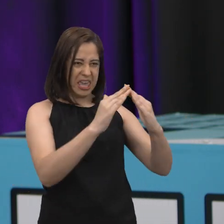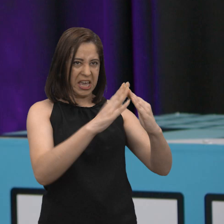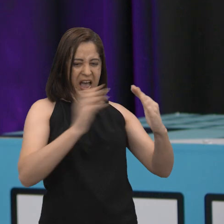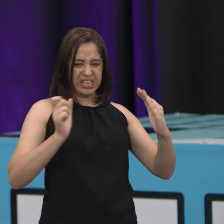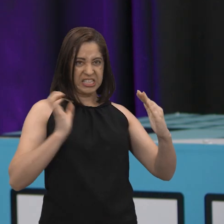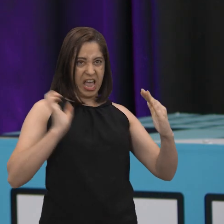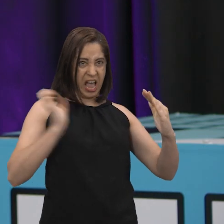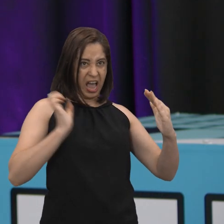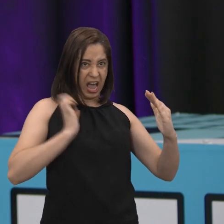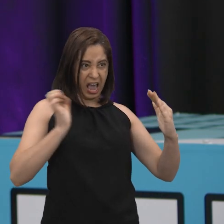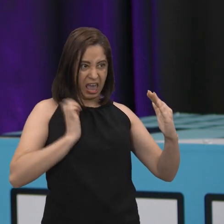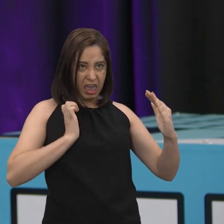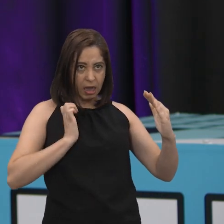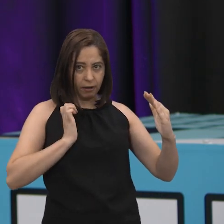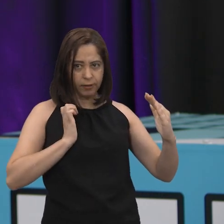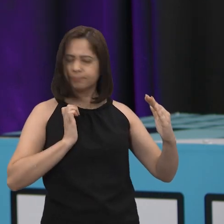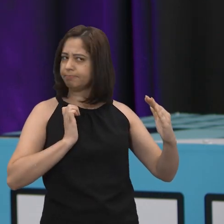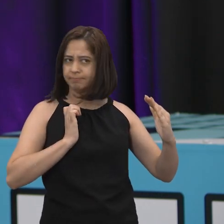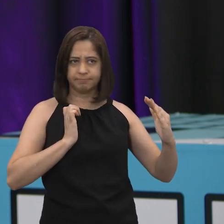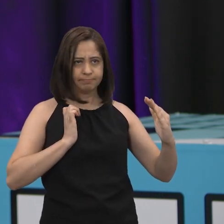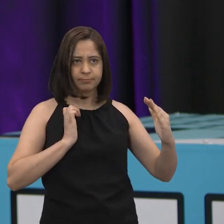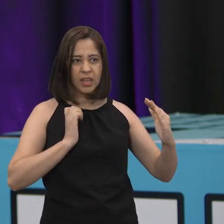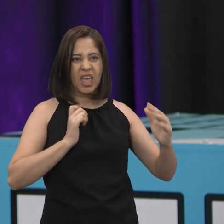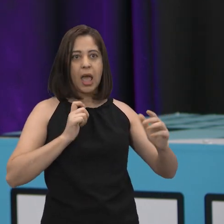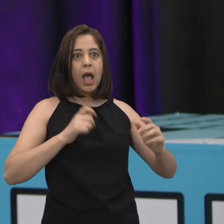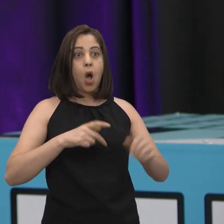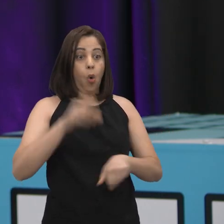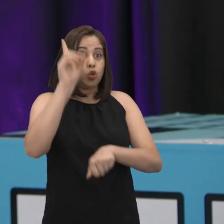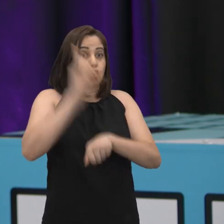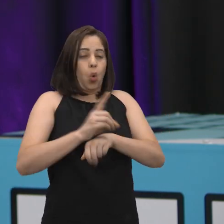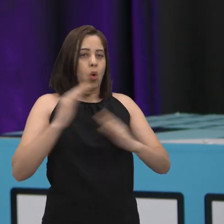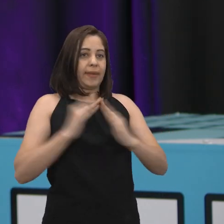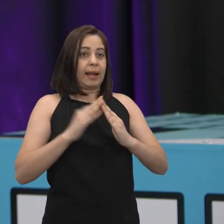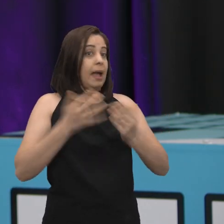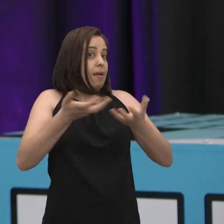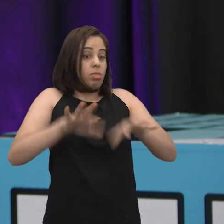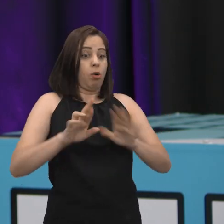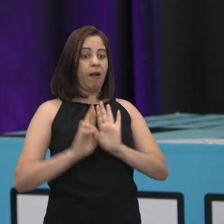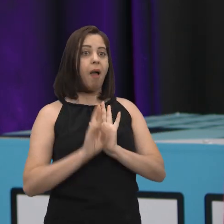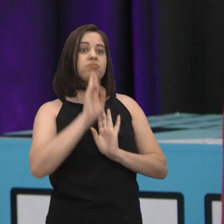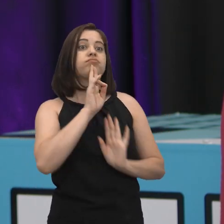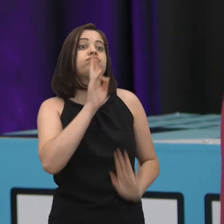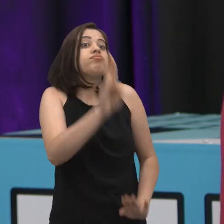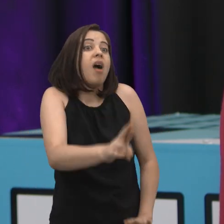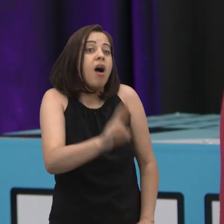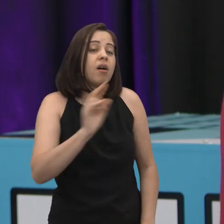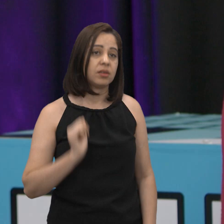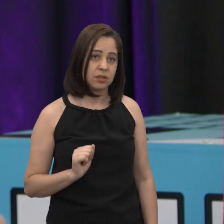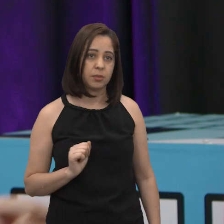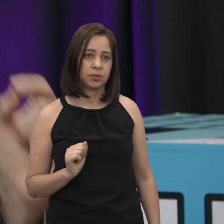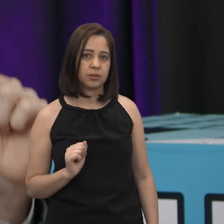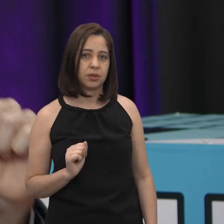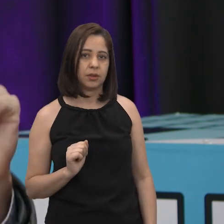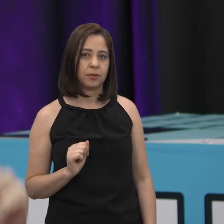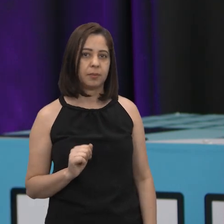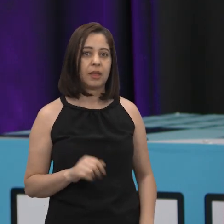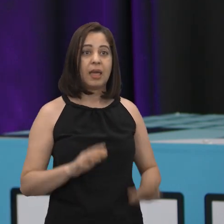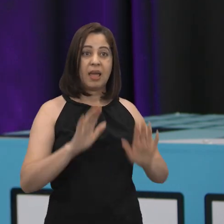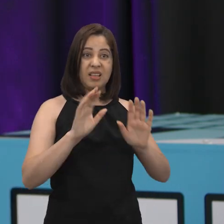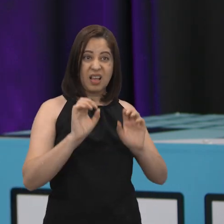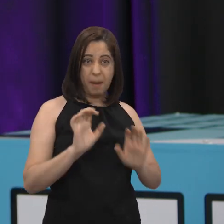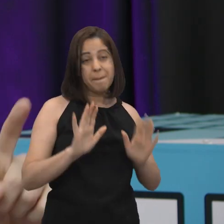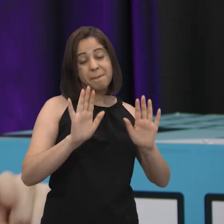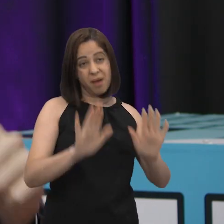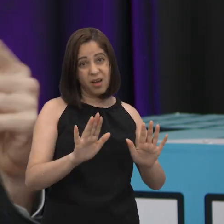muito maior, né, de receber as pessoas, os recenseadores, né, que estão realizando ali a pesquisa. Mas quando uma pessoa deixa